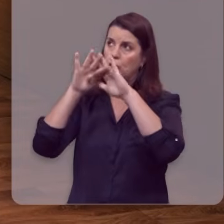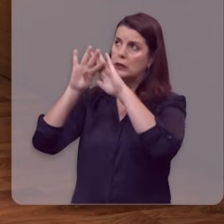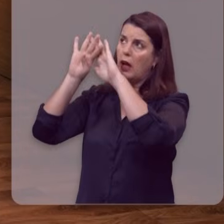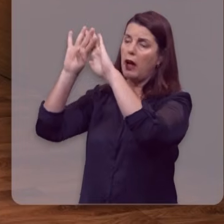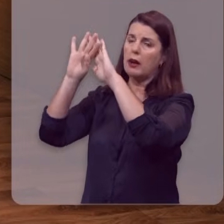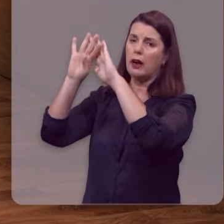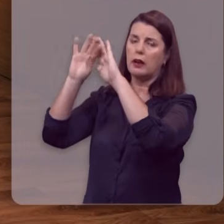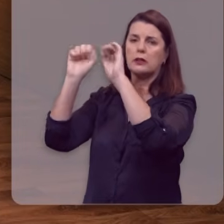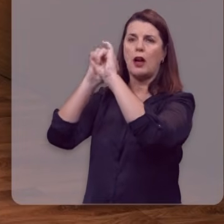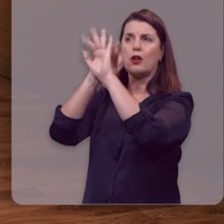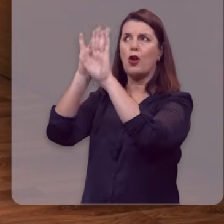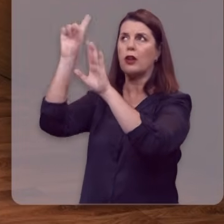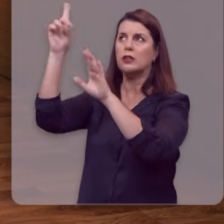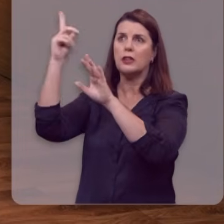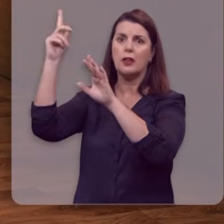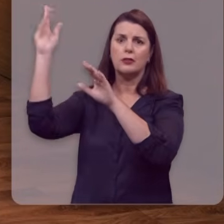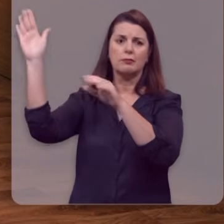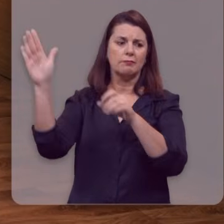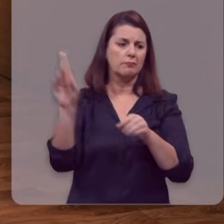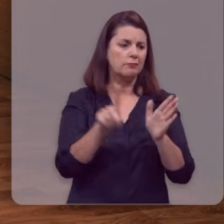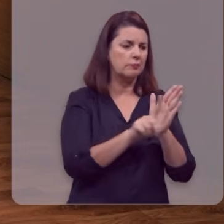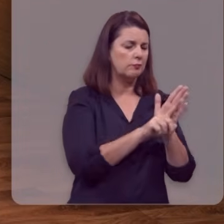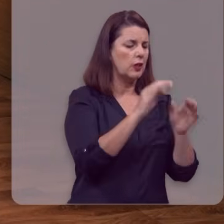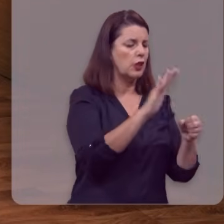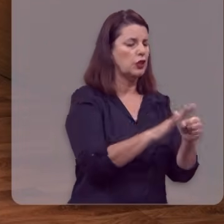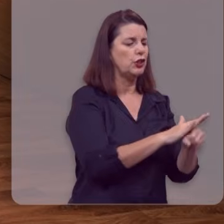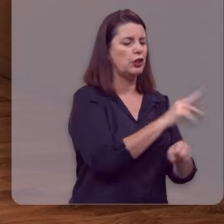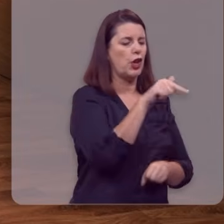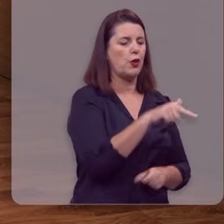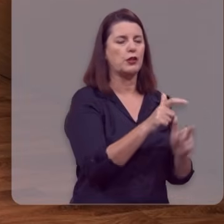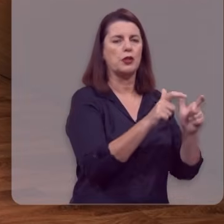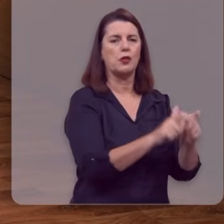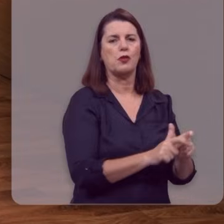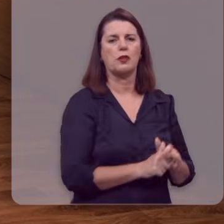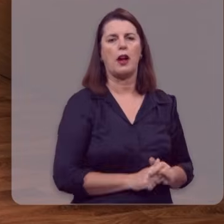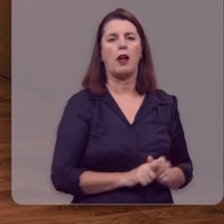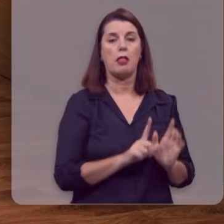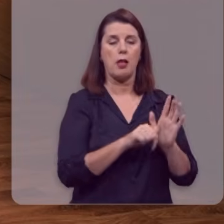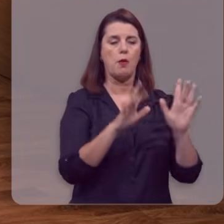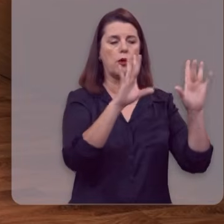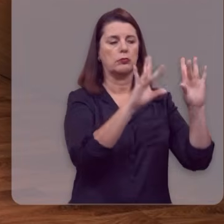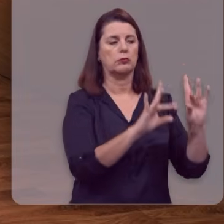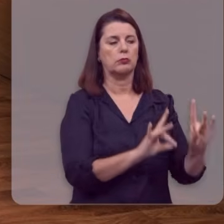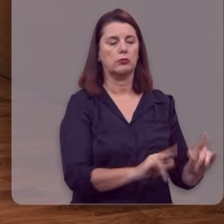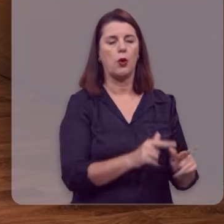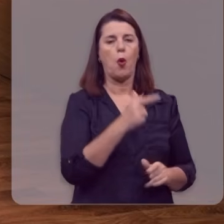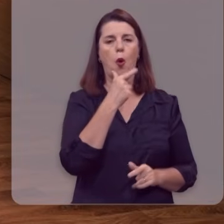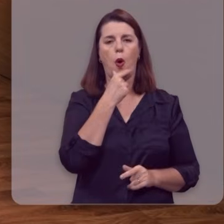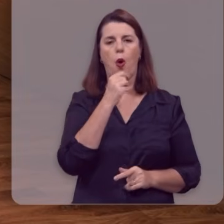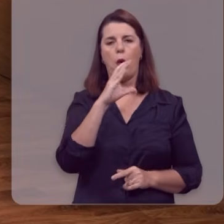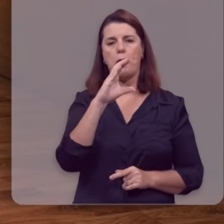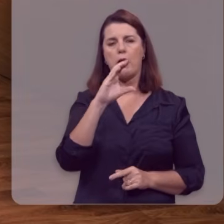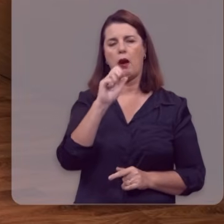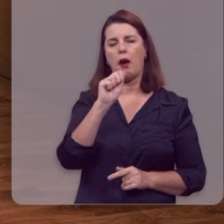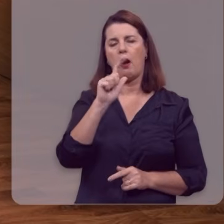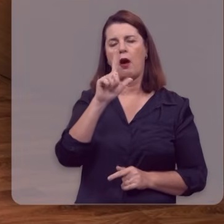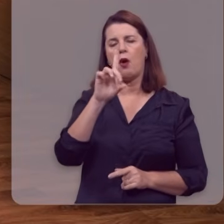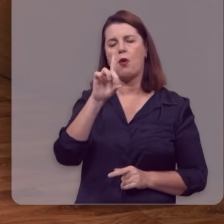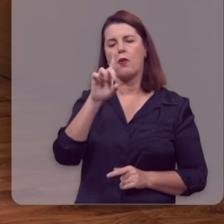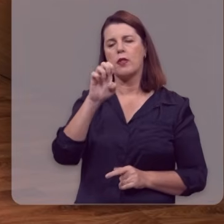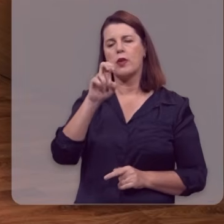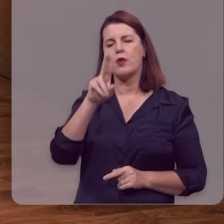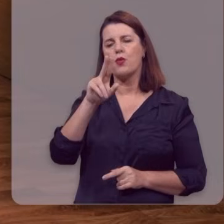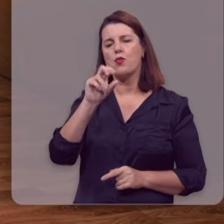consagrada, a glória de Deus encheu aquela casa. Mas aquele templo foi destruído pelos caldeus.